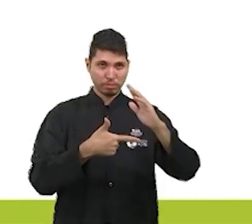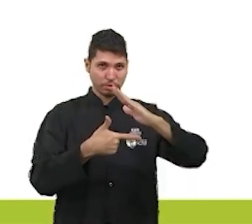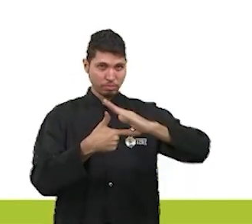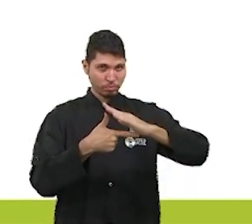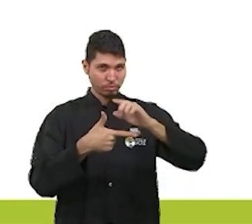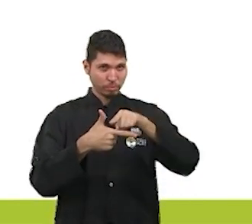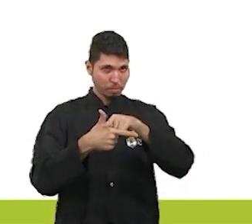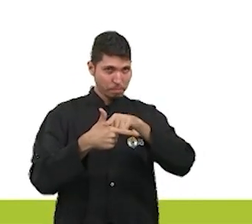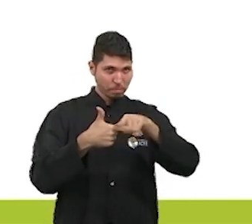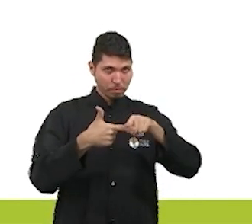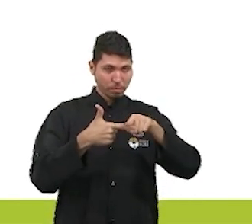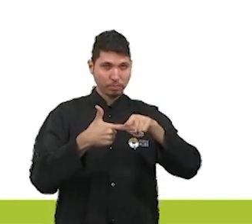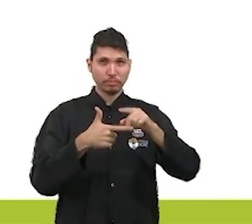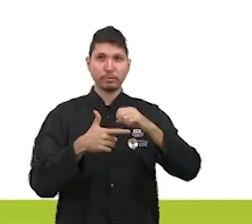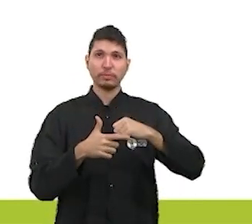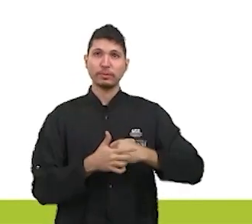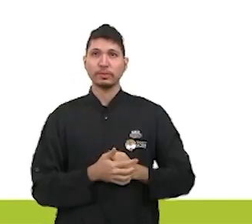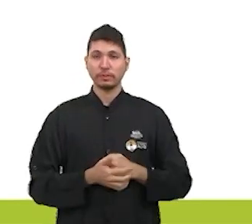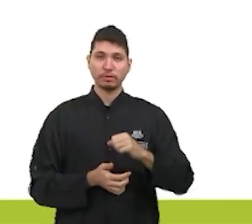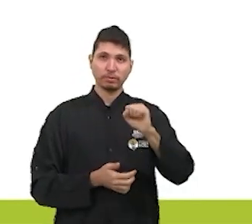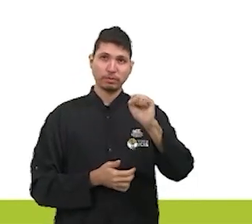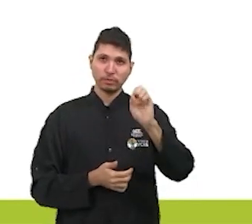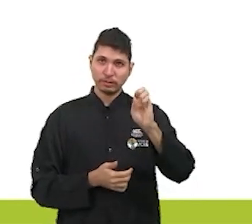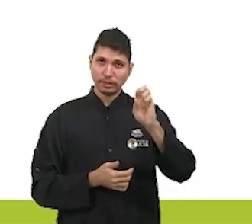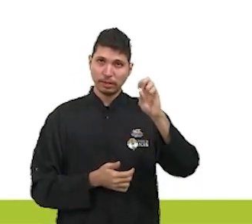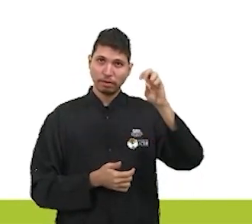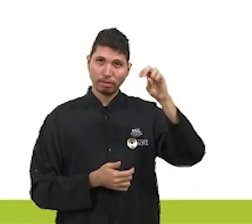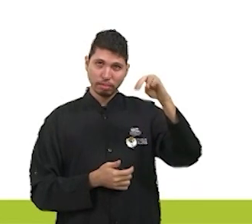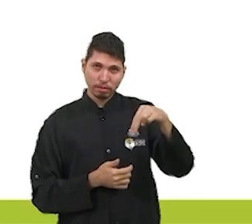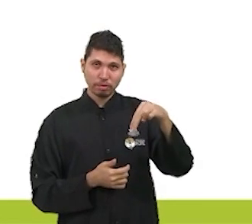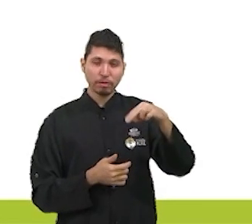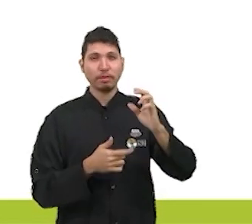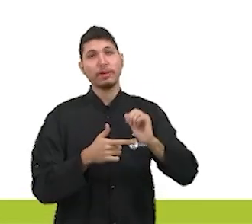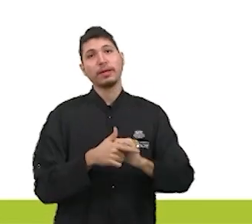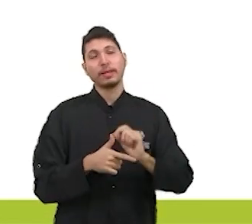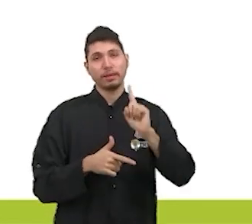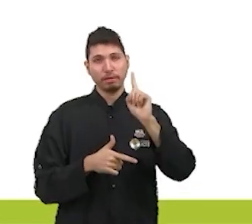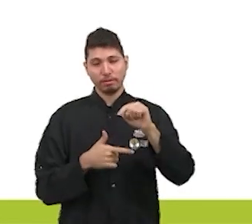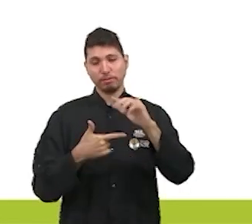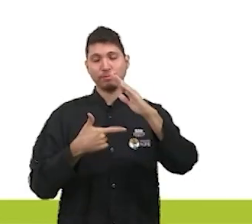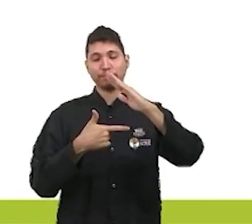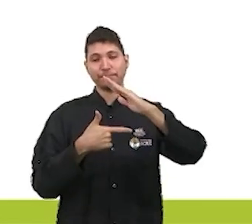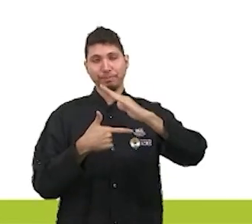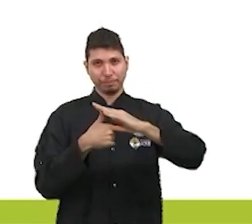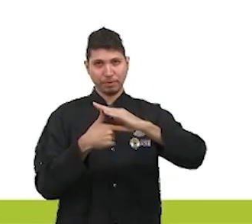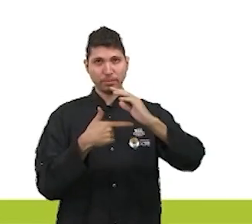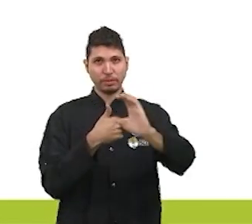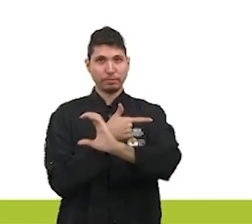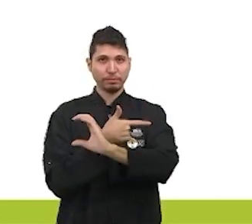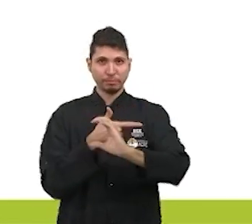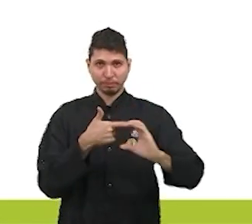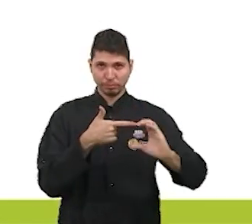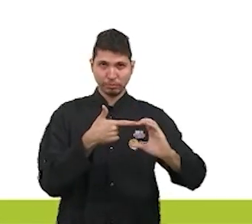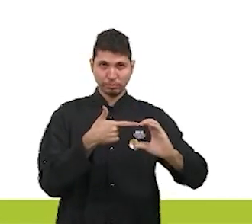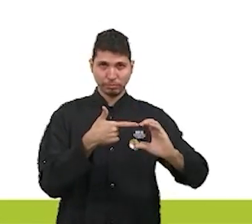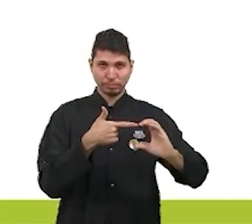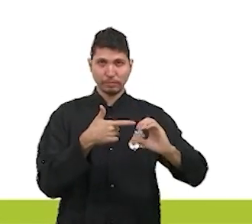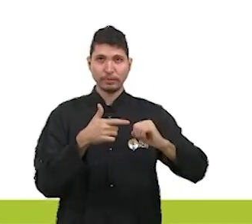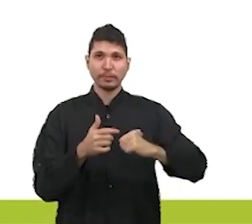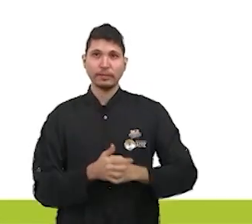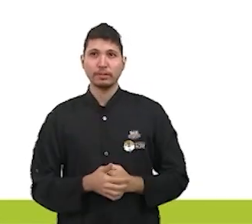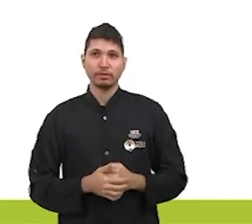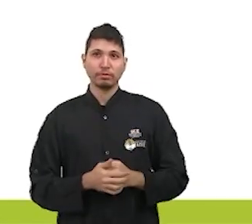aí, ó. Então o seno nada mais é do que o cateto oposto sobre a hipotenusa. Para a gente abreviar esse cálculo aqui, vamos chamar de